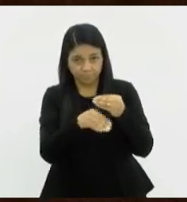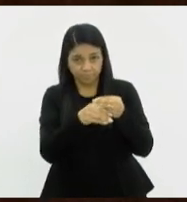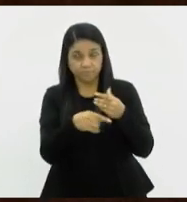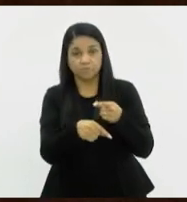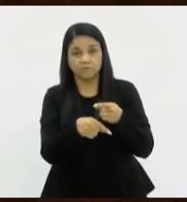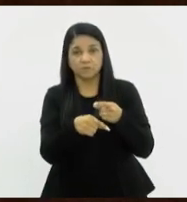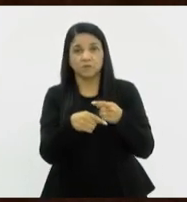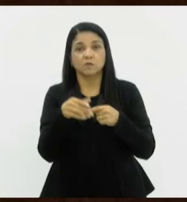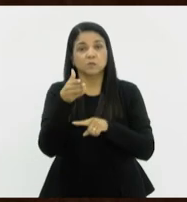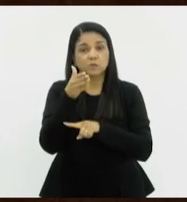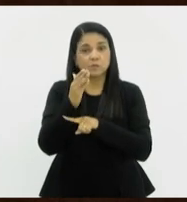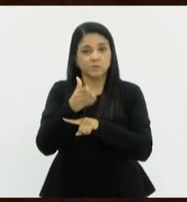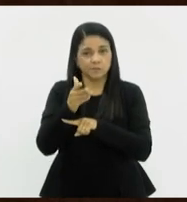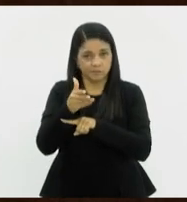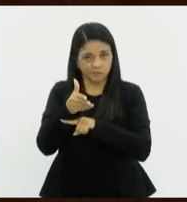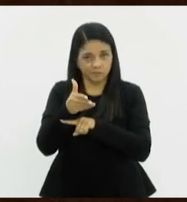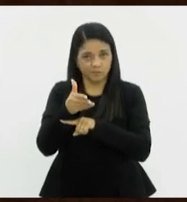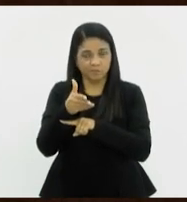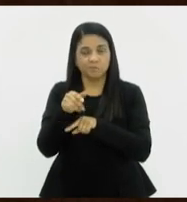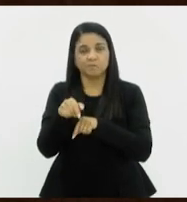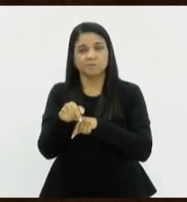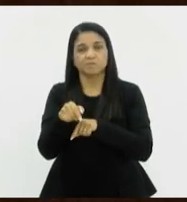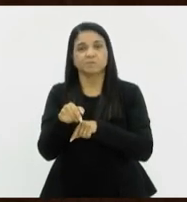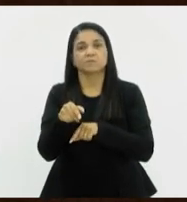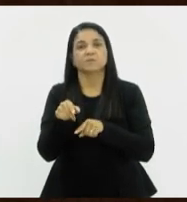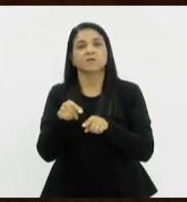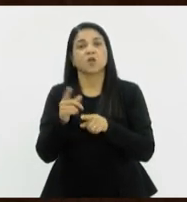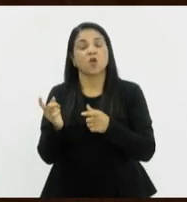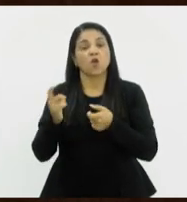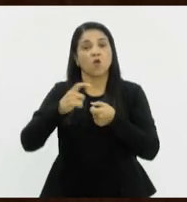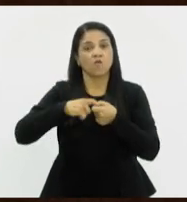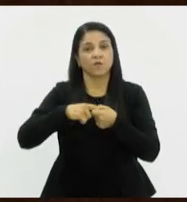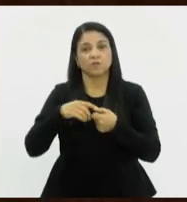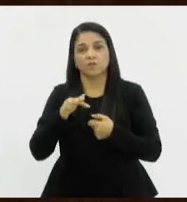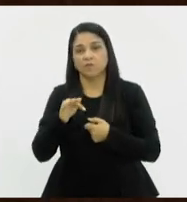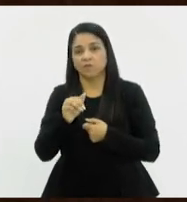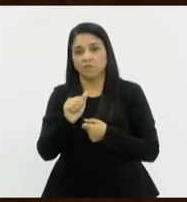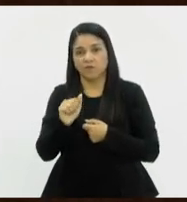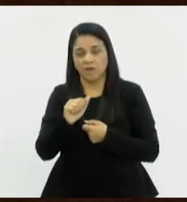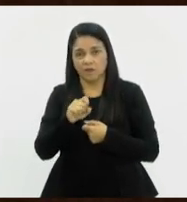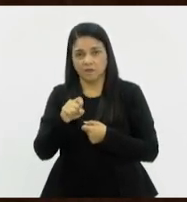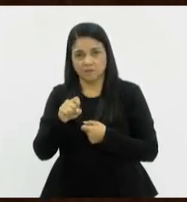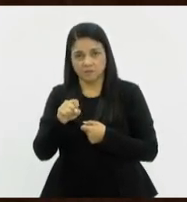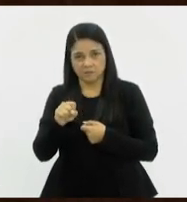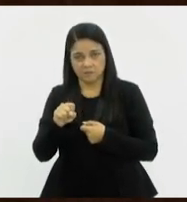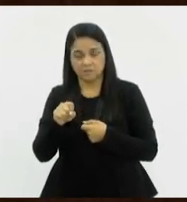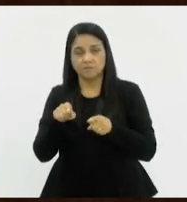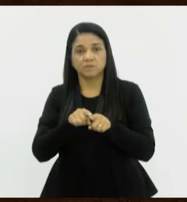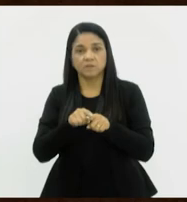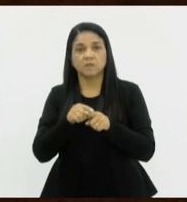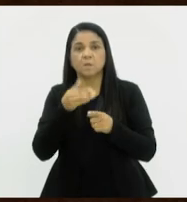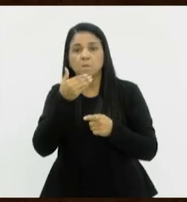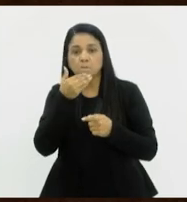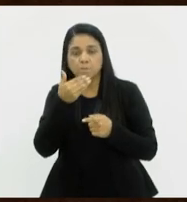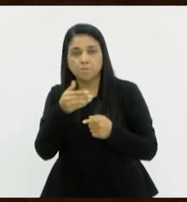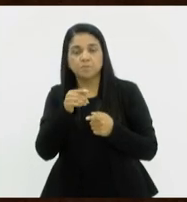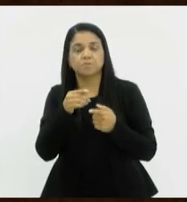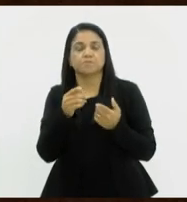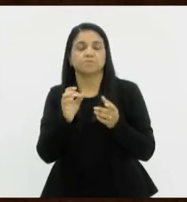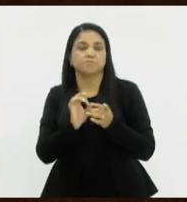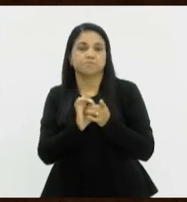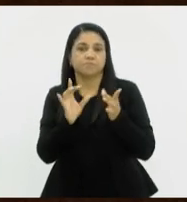Os taxistas, eles têm convênio com o FAS, que permite a isenção do